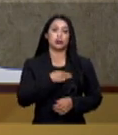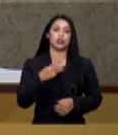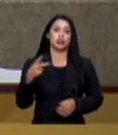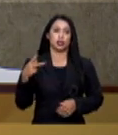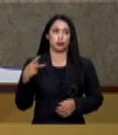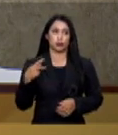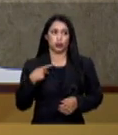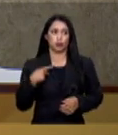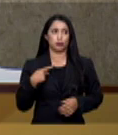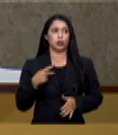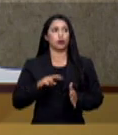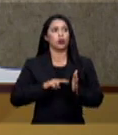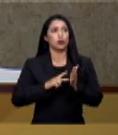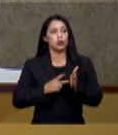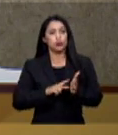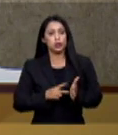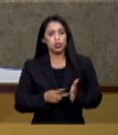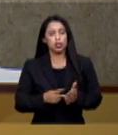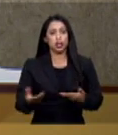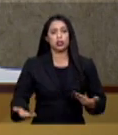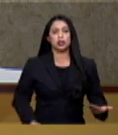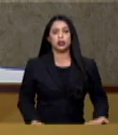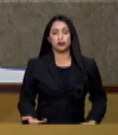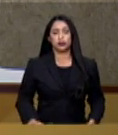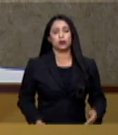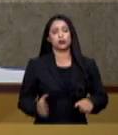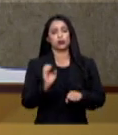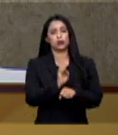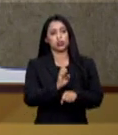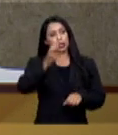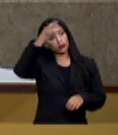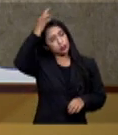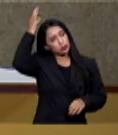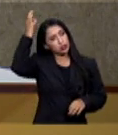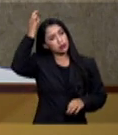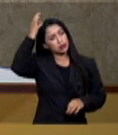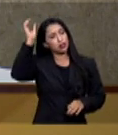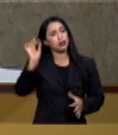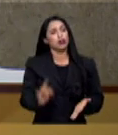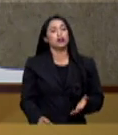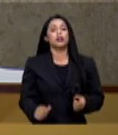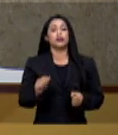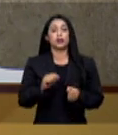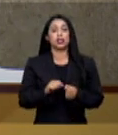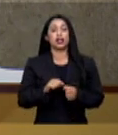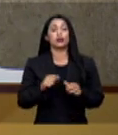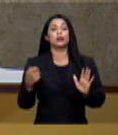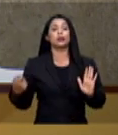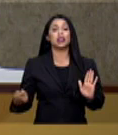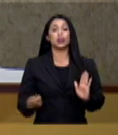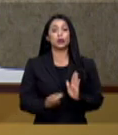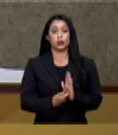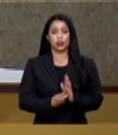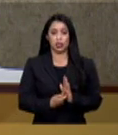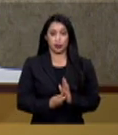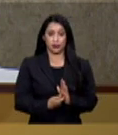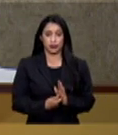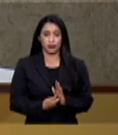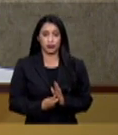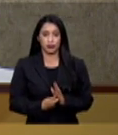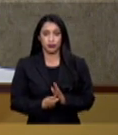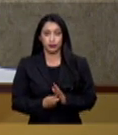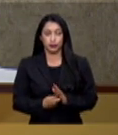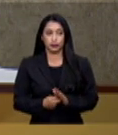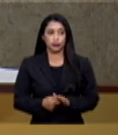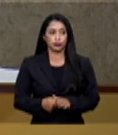Contas e o Sindicato dos Servidores Públicos do Estado do Espírito Santo realizaram uma denúncia quanto ao